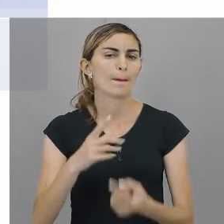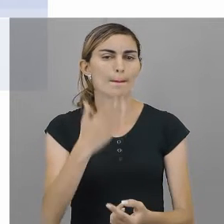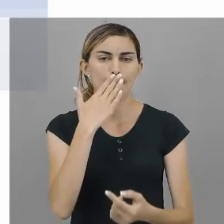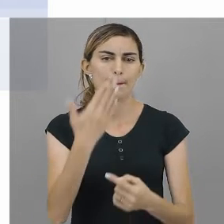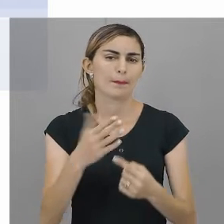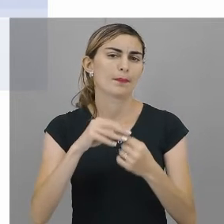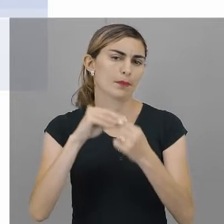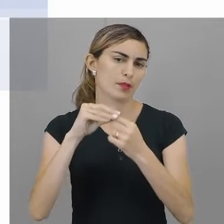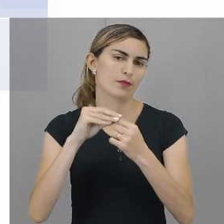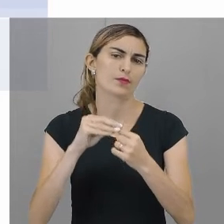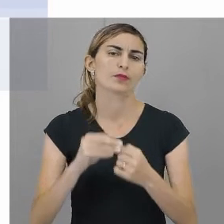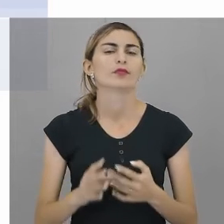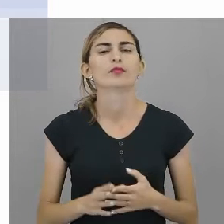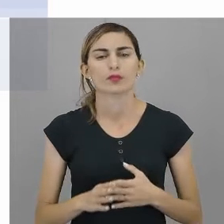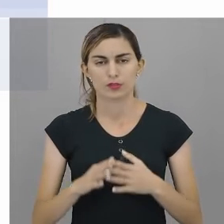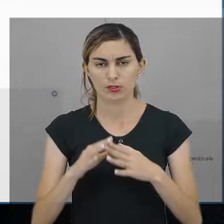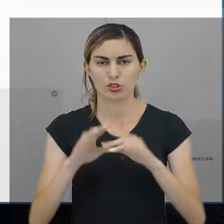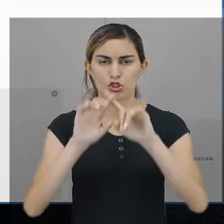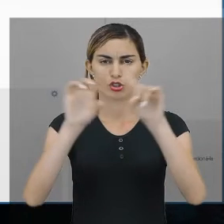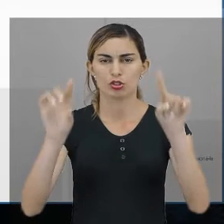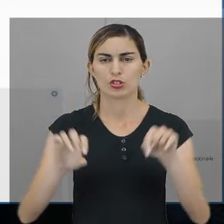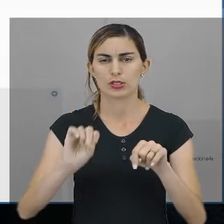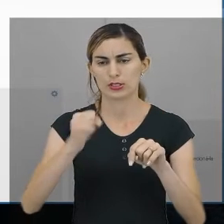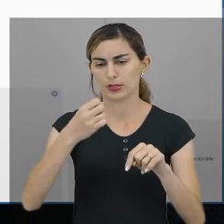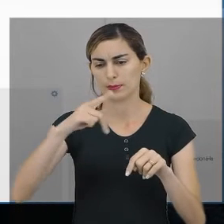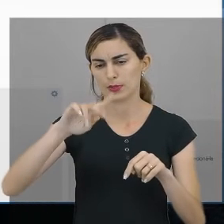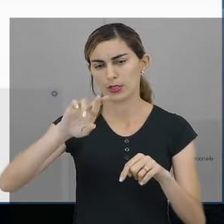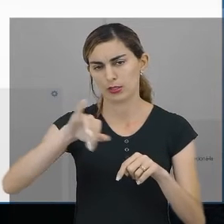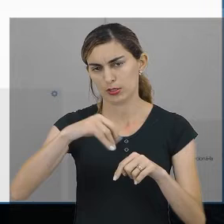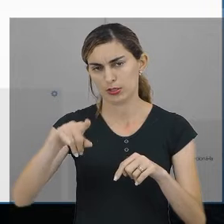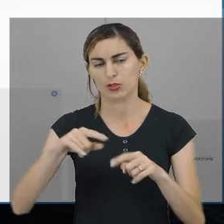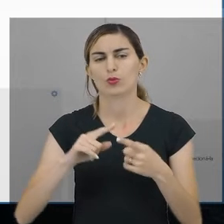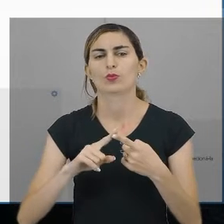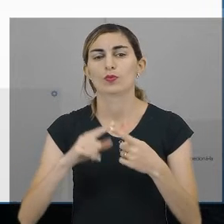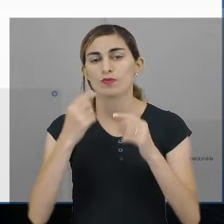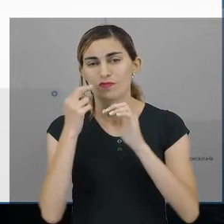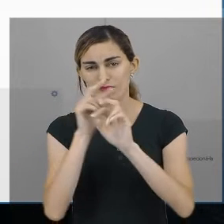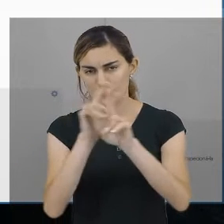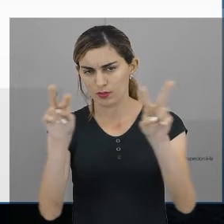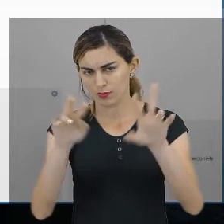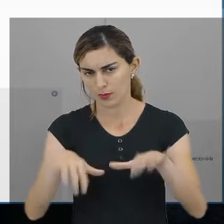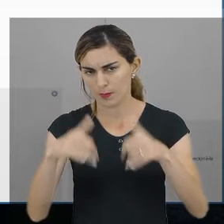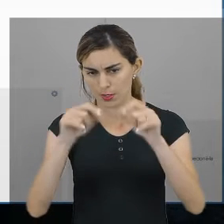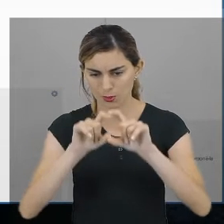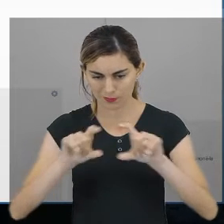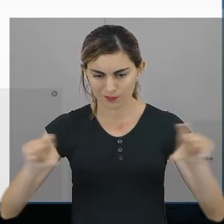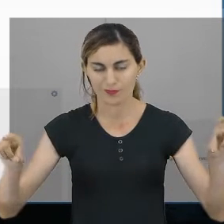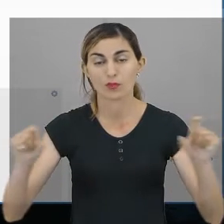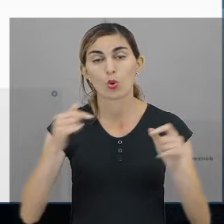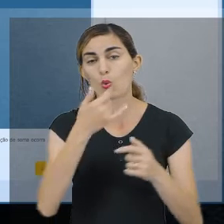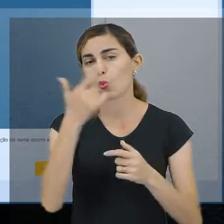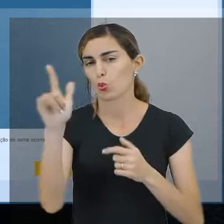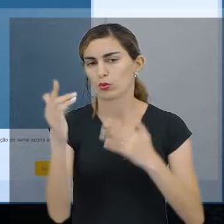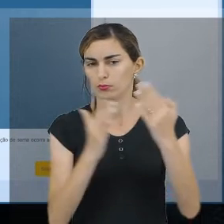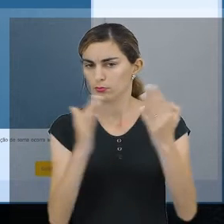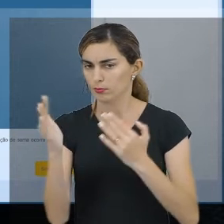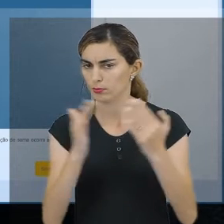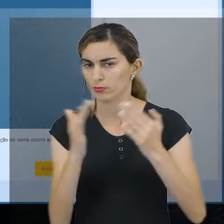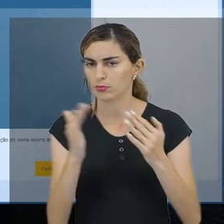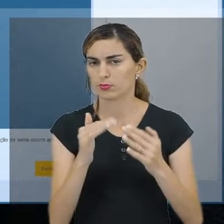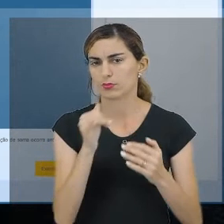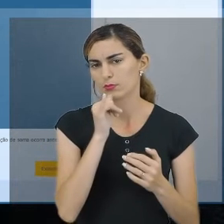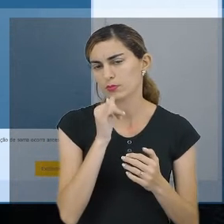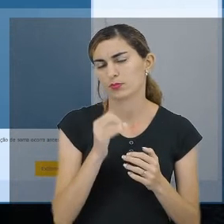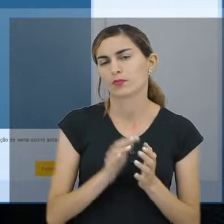de execução numa expressão aritmética. Para a gente visualizar melhor isso aí, vamos olhar outro exemplo muito interessante do Portugal